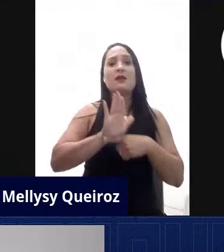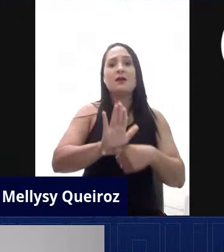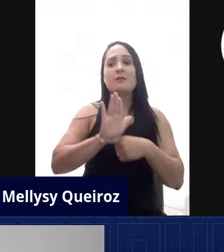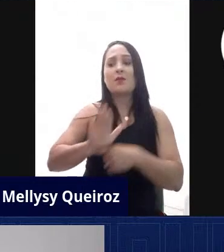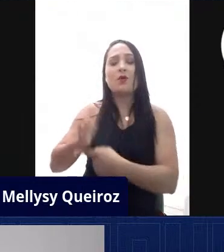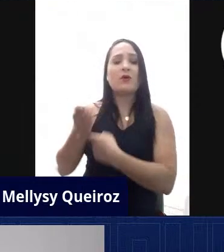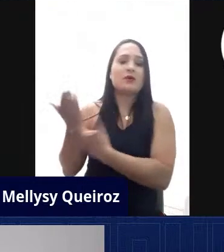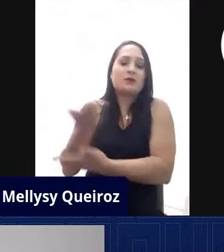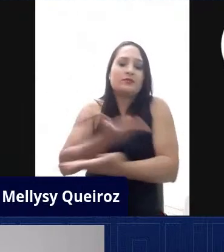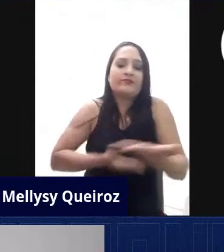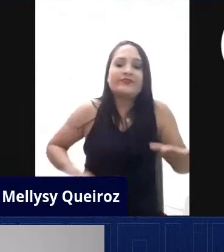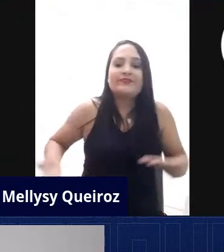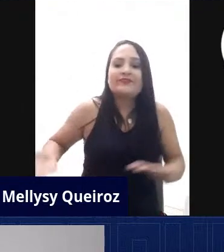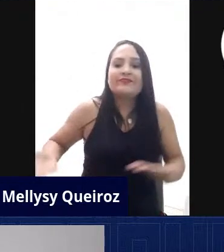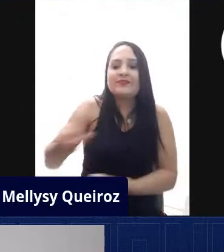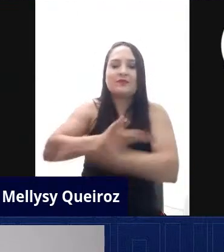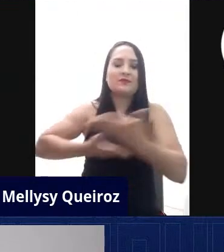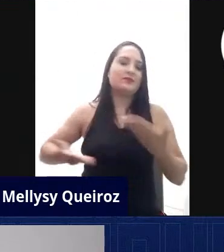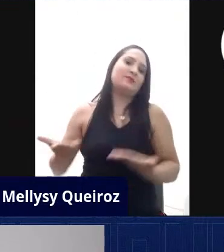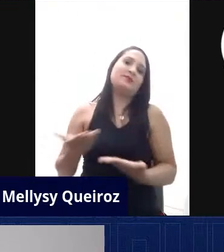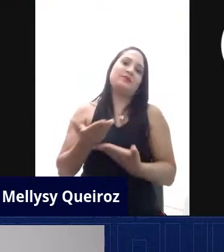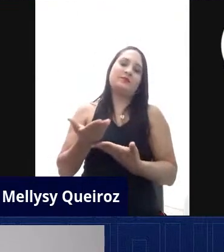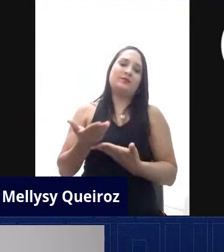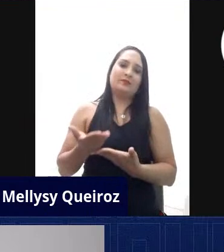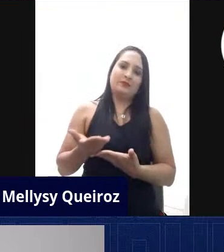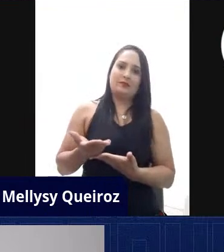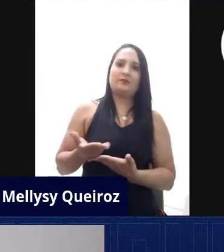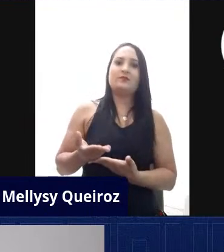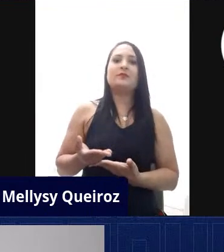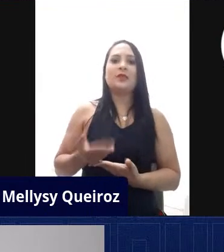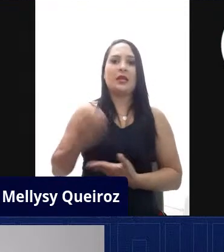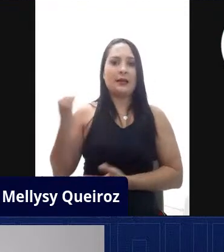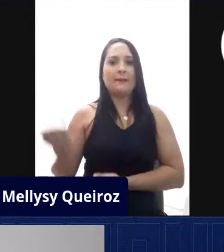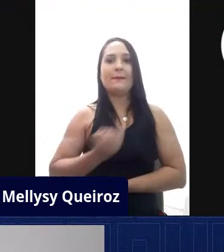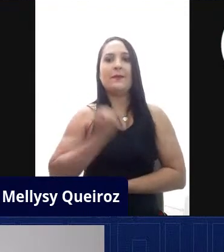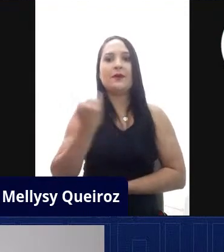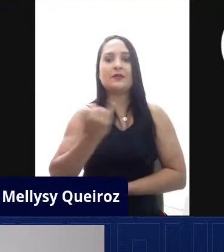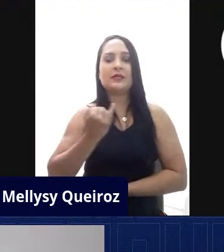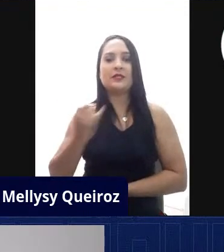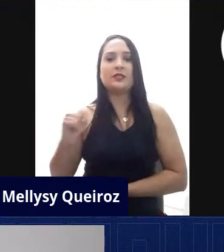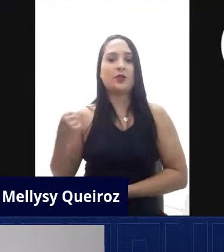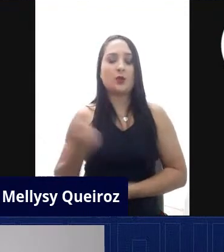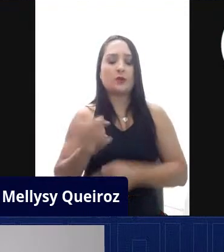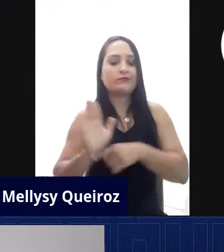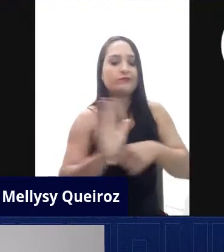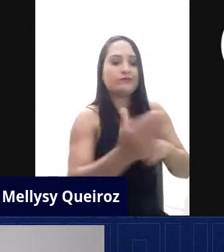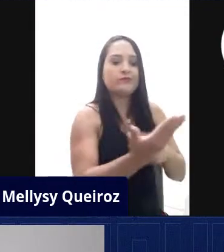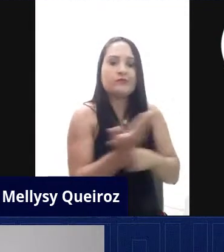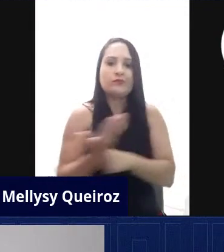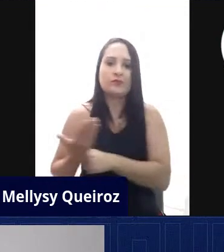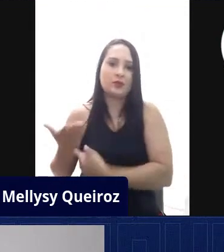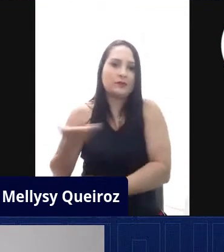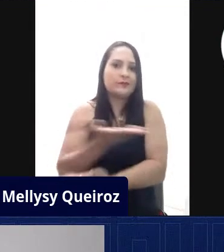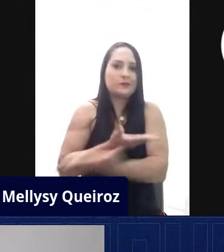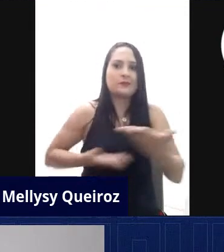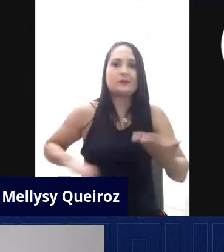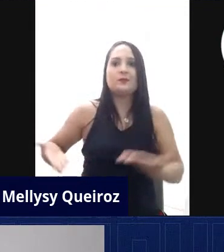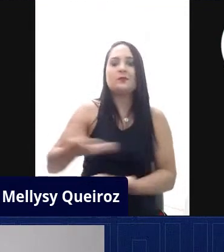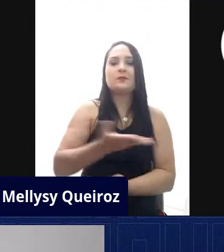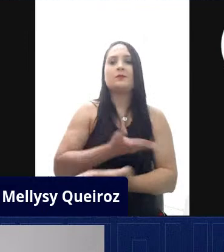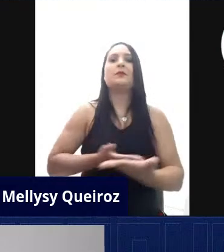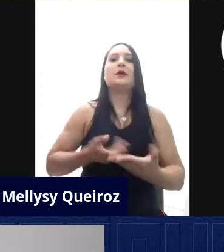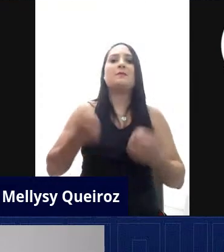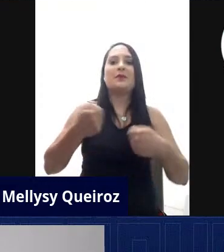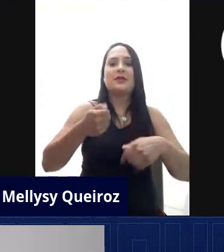importante essa sororidade, é muito importante que a gente se ajude mutuamente, mas a gente também tem que ultrapassar esse